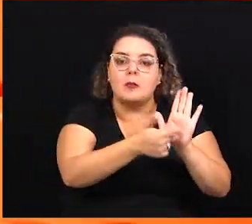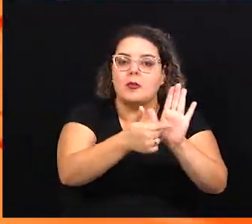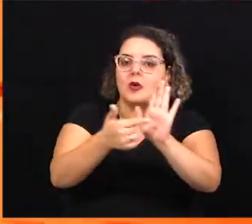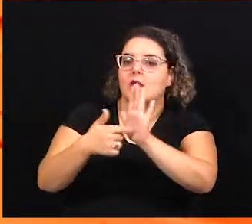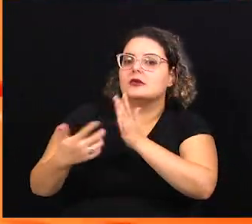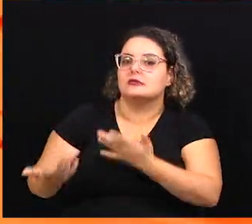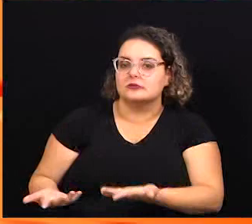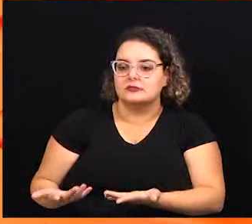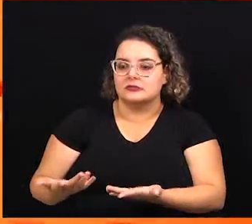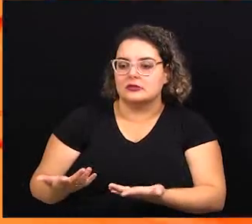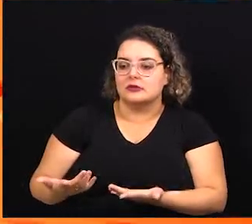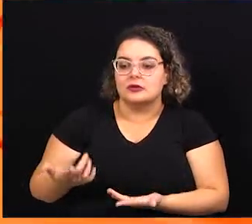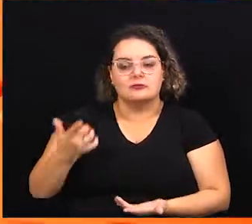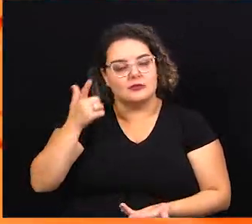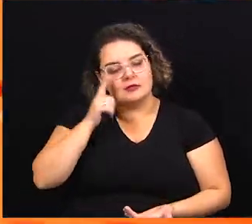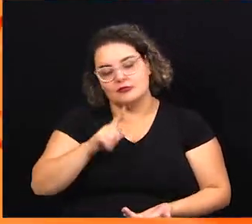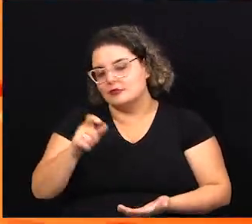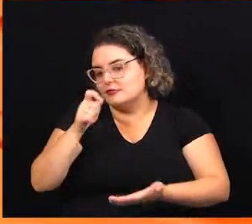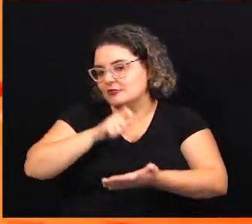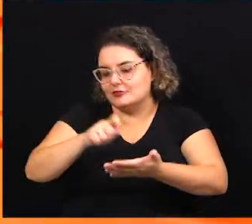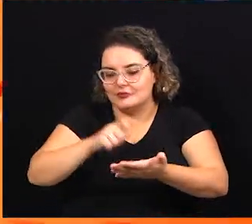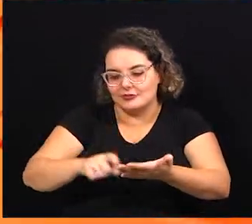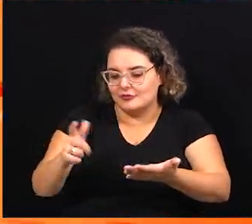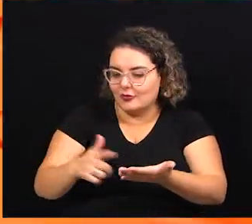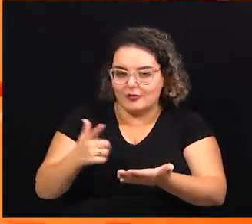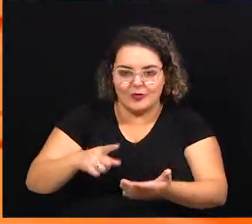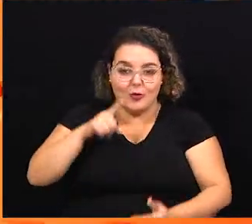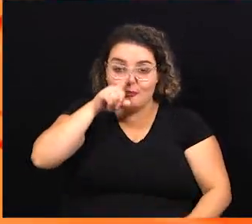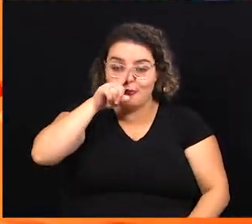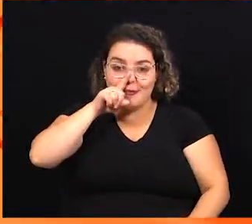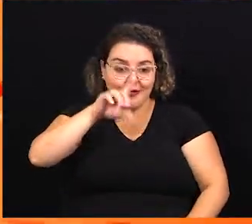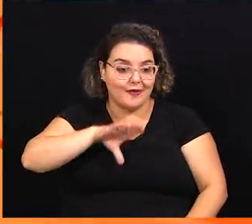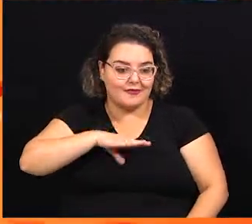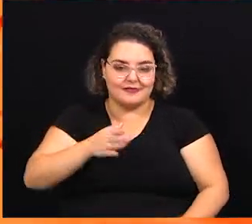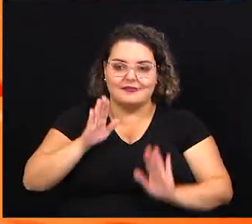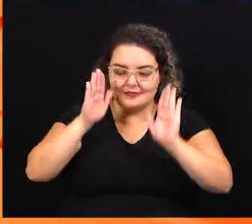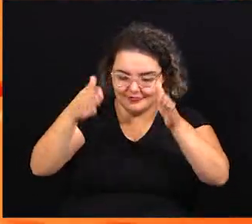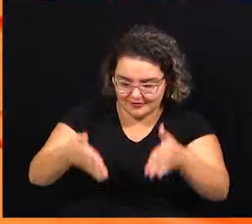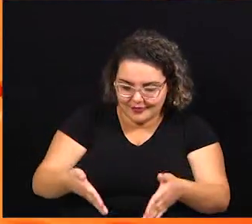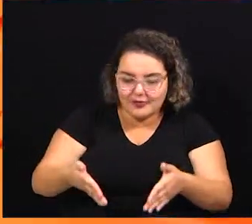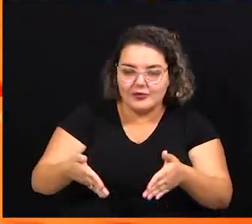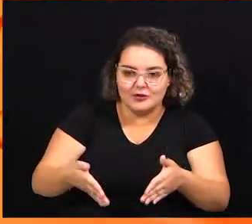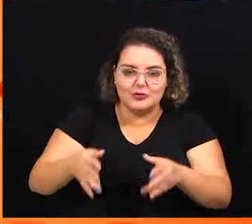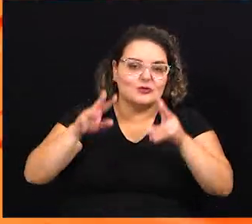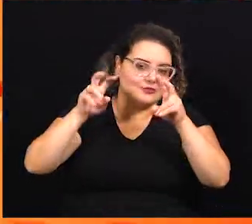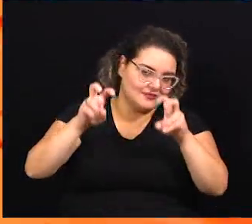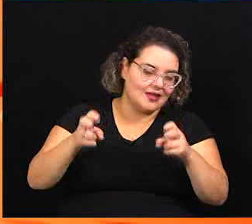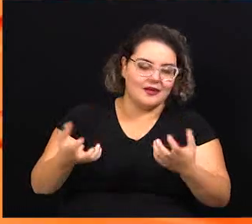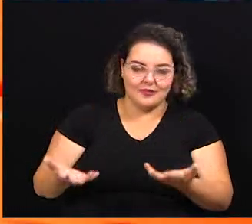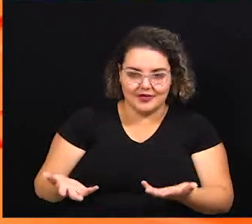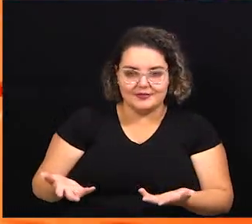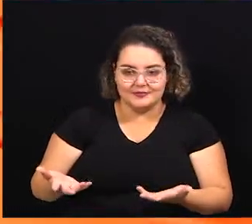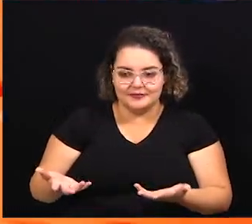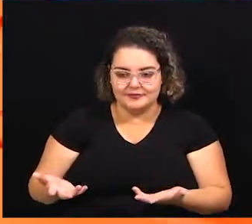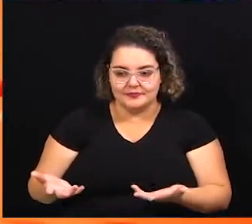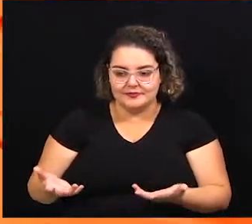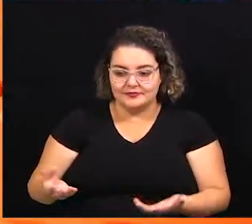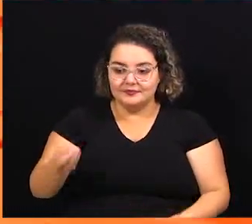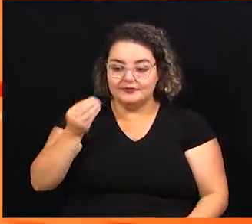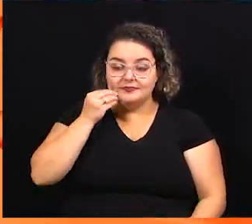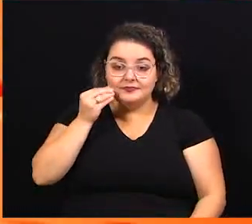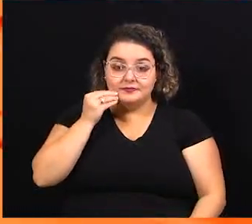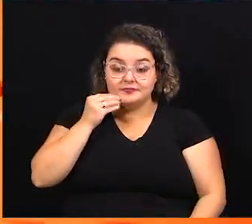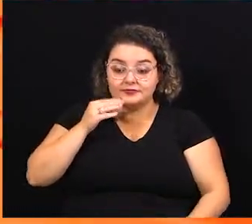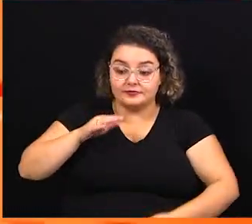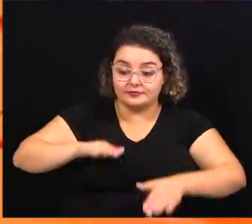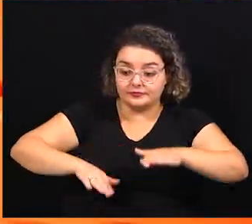mostrava. Não consigo colocar tudo no livro, porque é uma aventura e eu tenho que focar no ritmo, né? Então, assim, eu